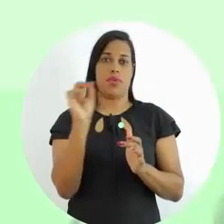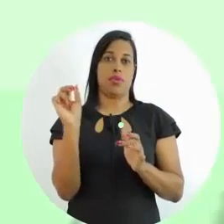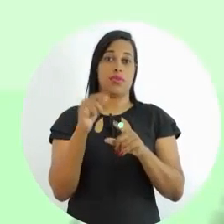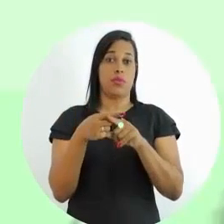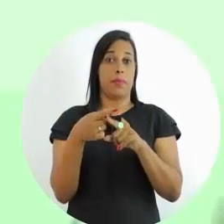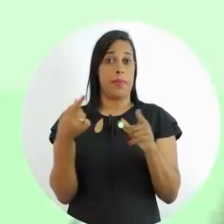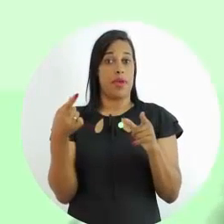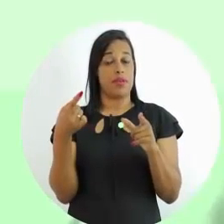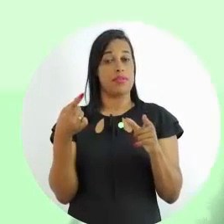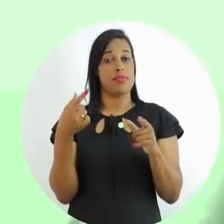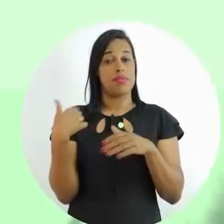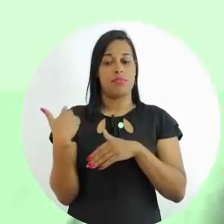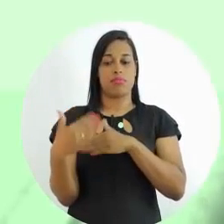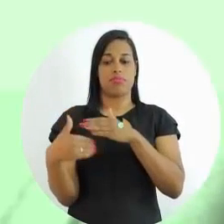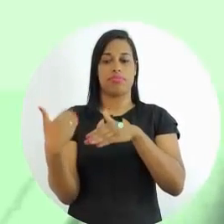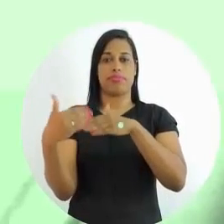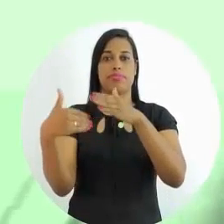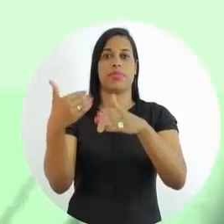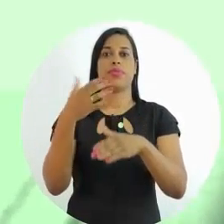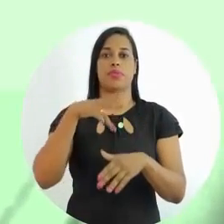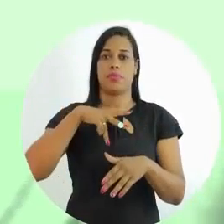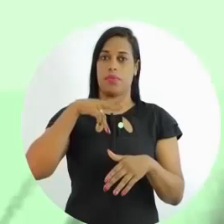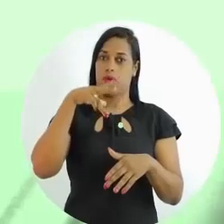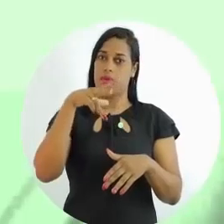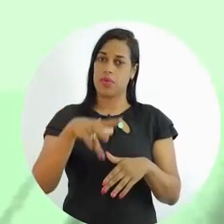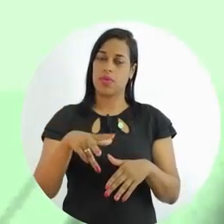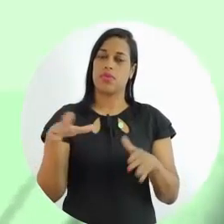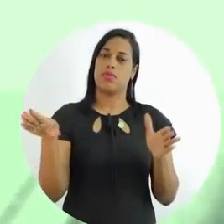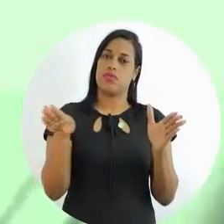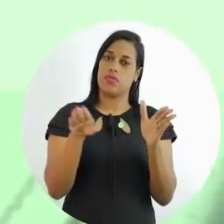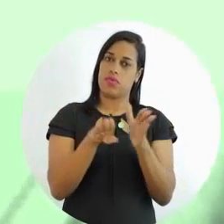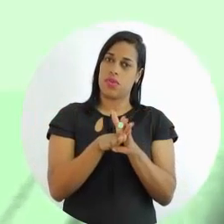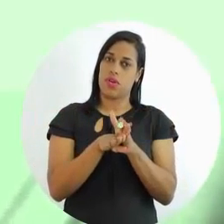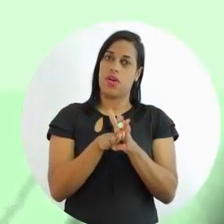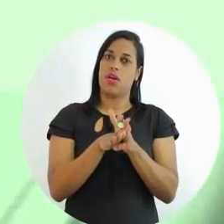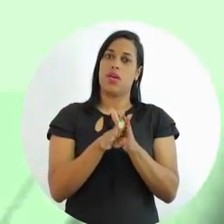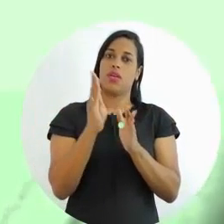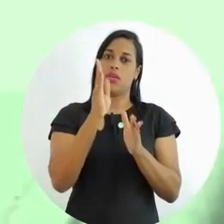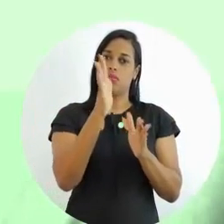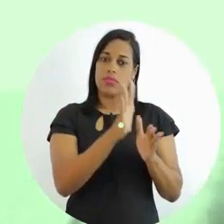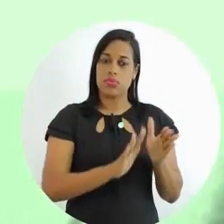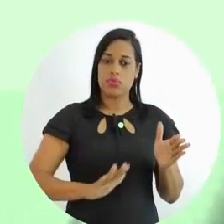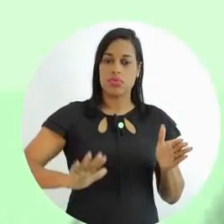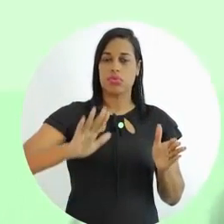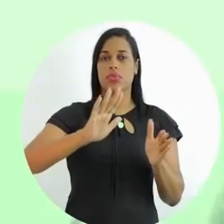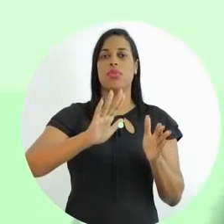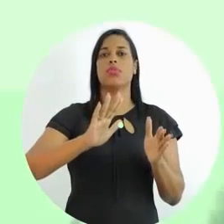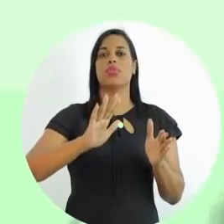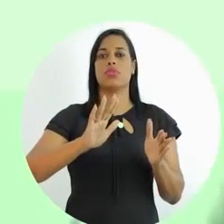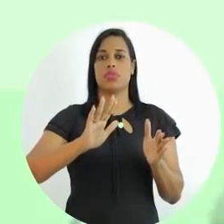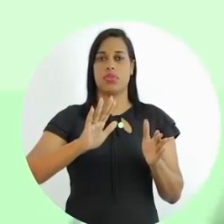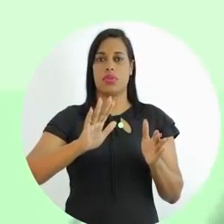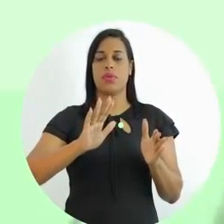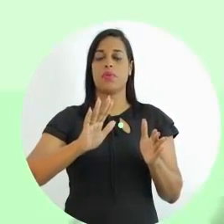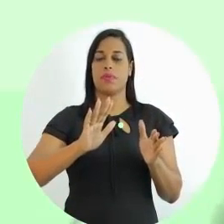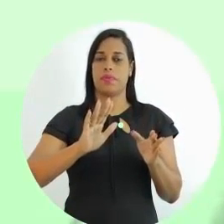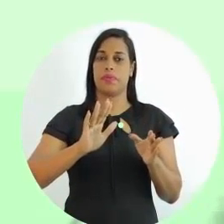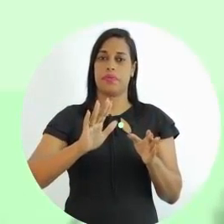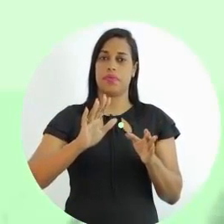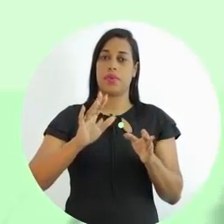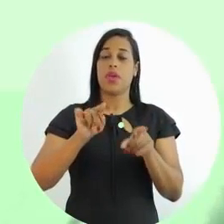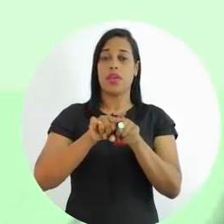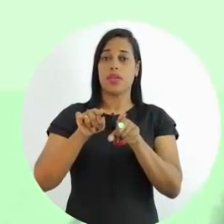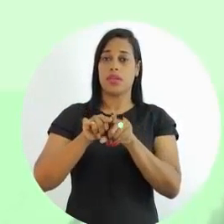1500, mas progressivamente os portugueses vieram colonizando o Brasil